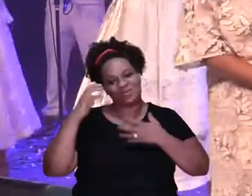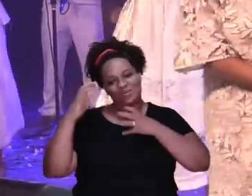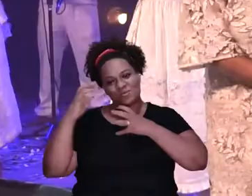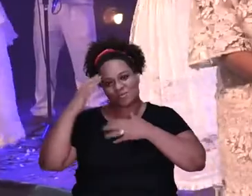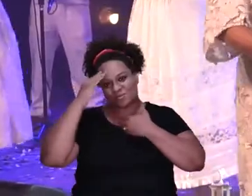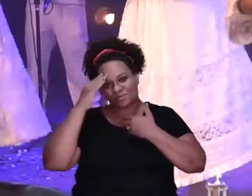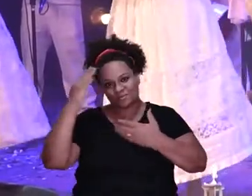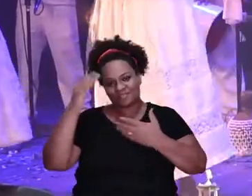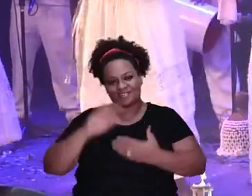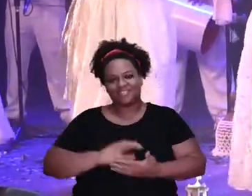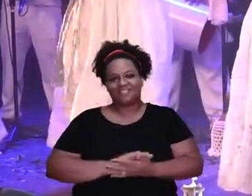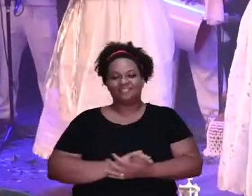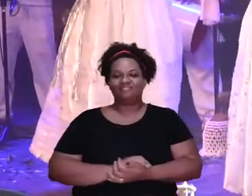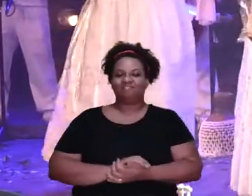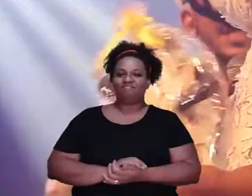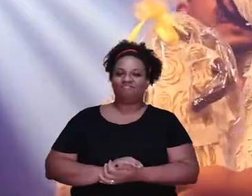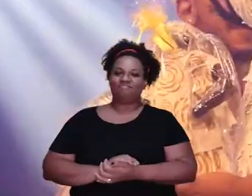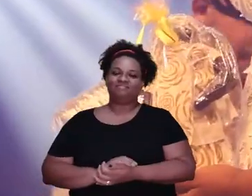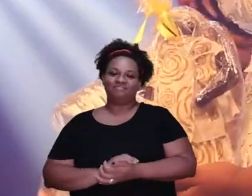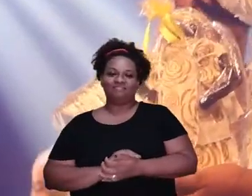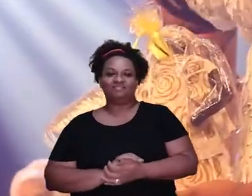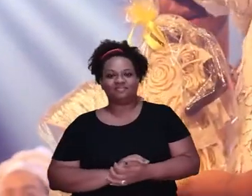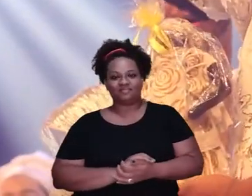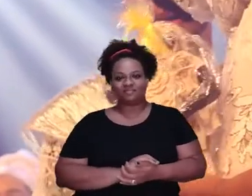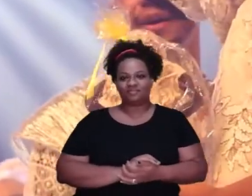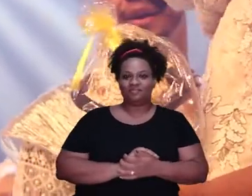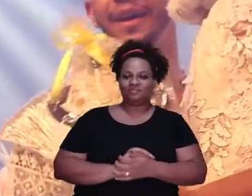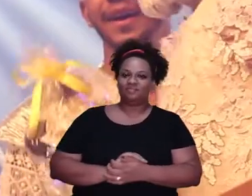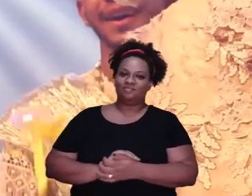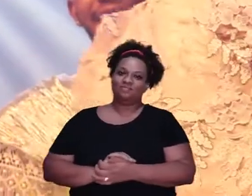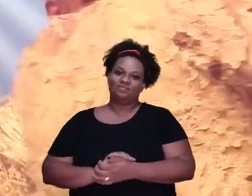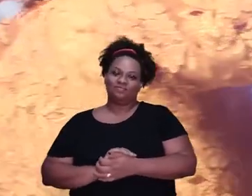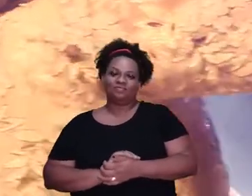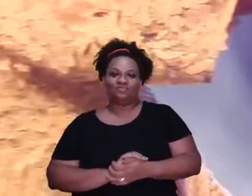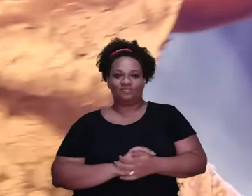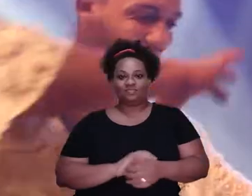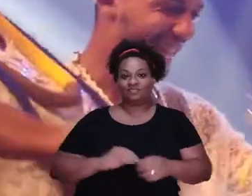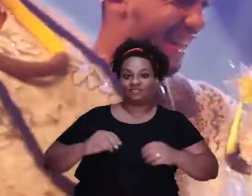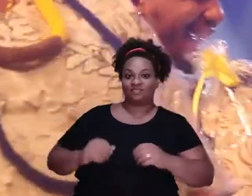corpo Obrigada mãe E aí e